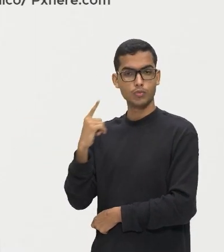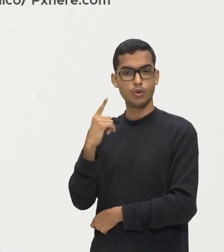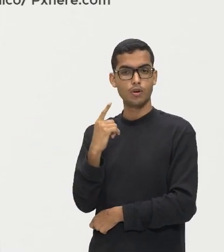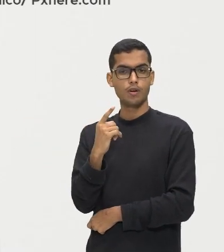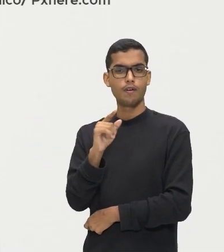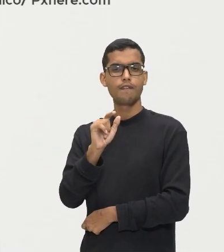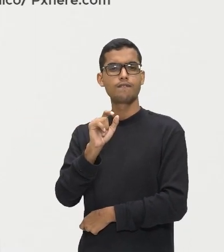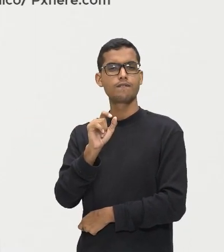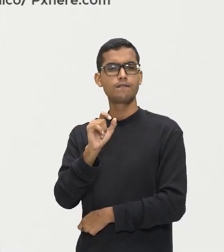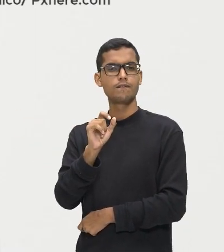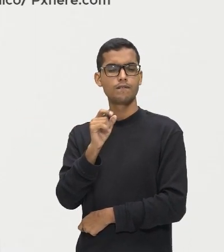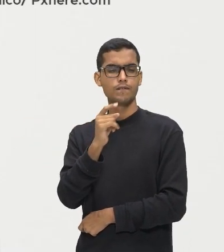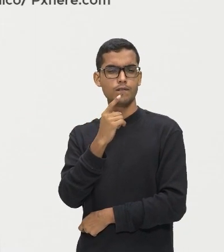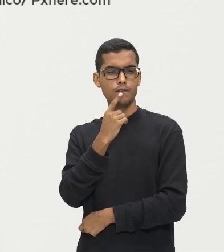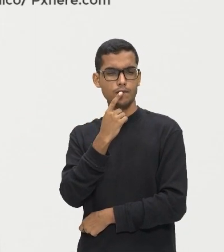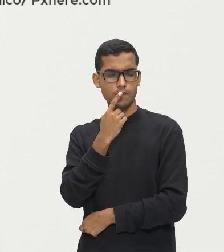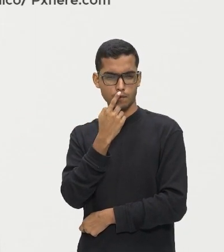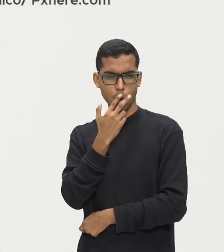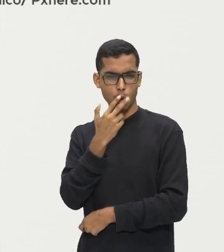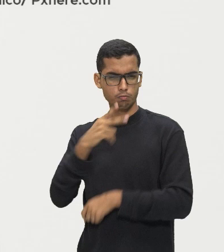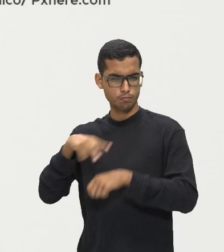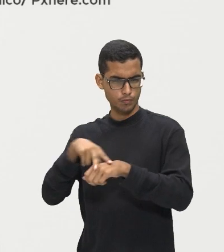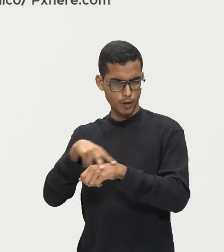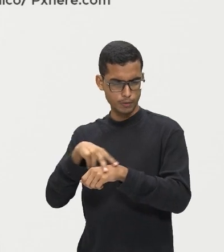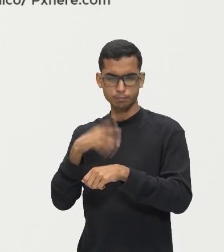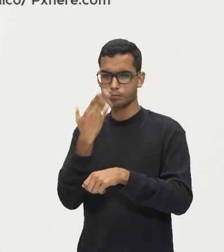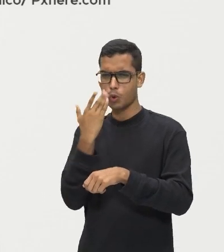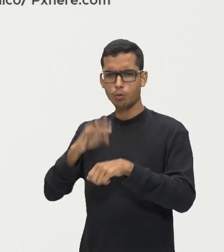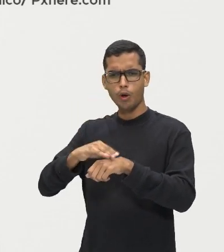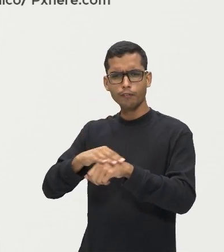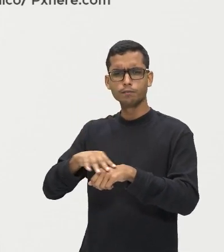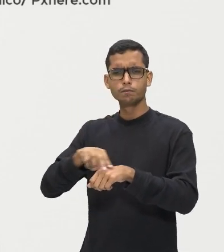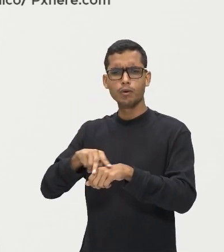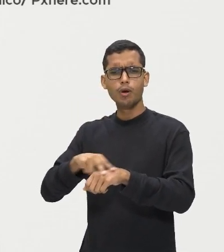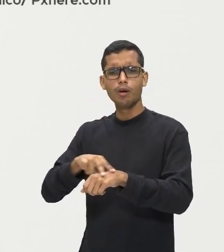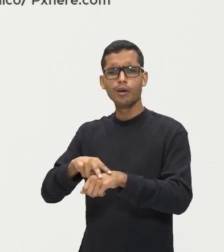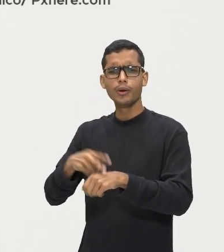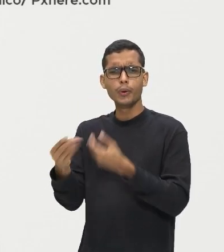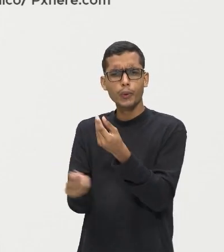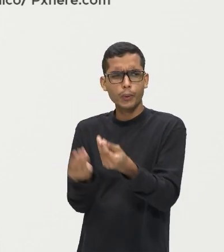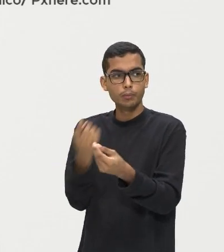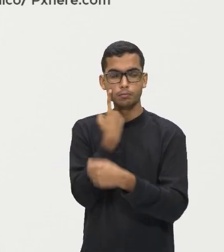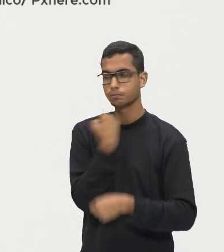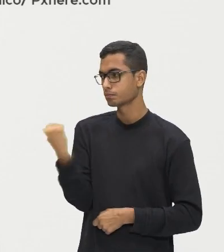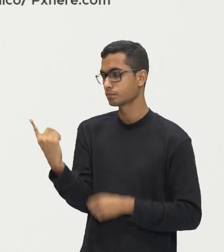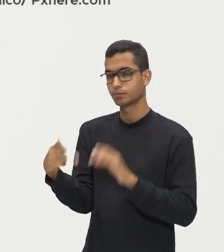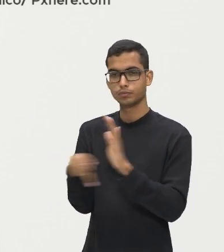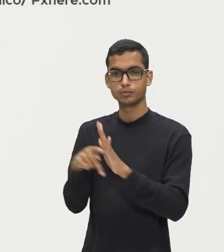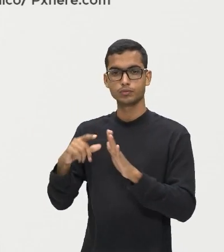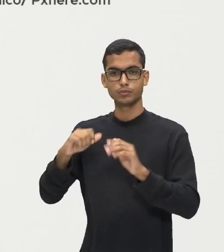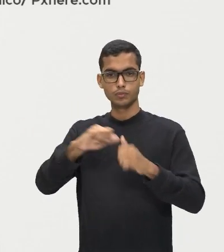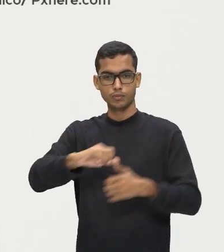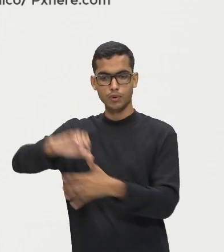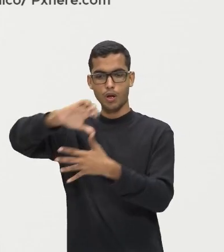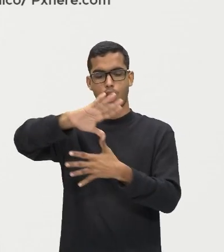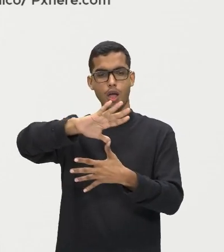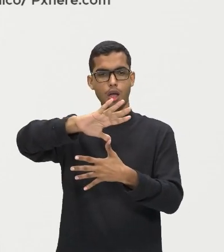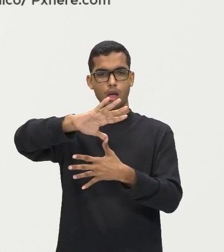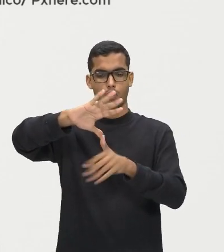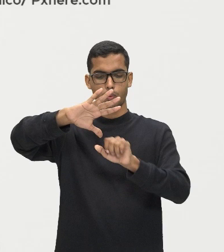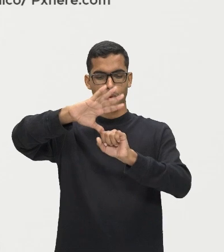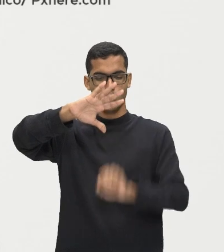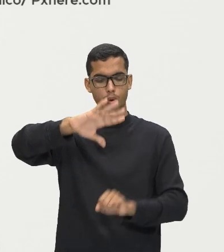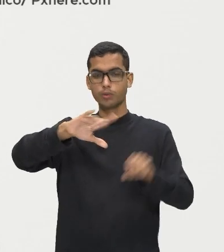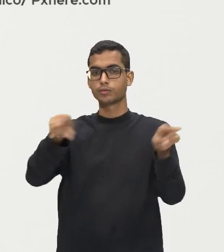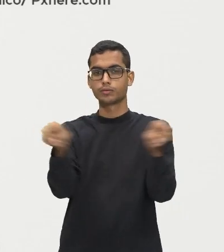da América do Sul e em verde o Brasil. Ele está aí identificando todos os estados? Não. Ele está